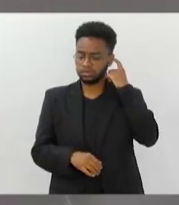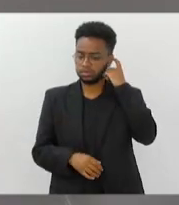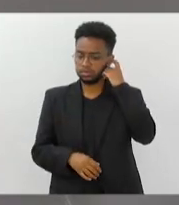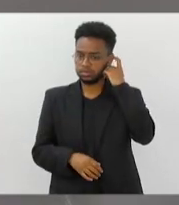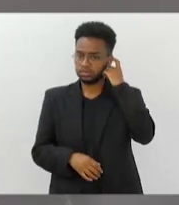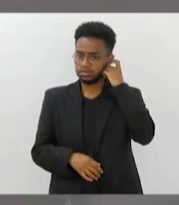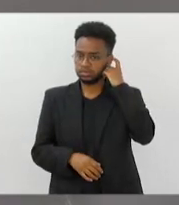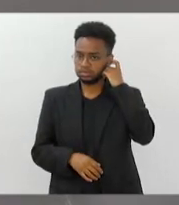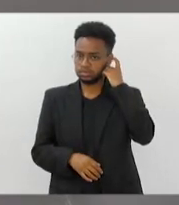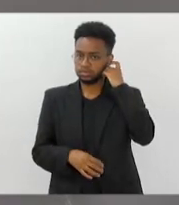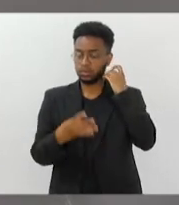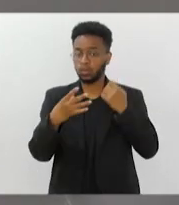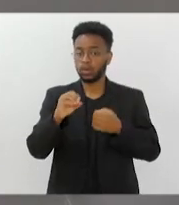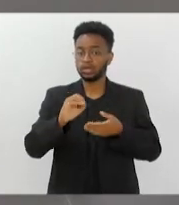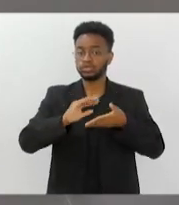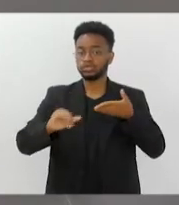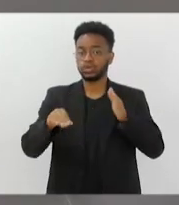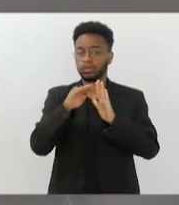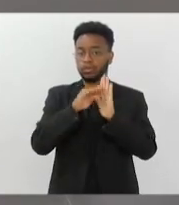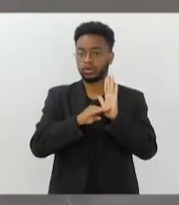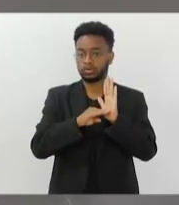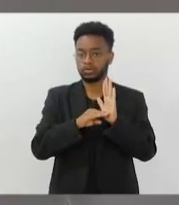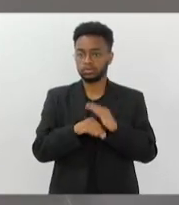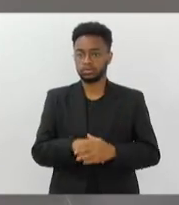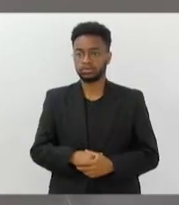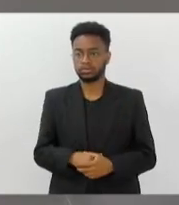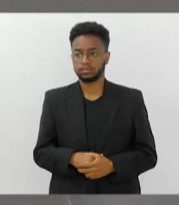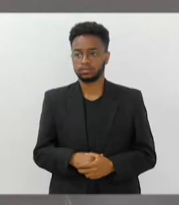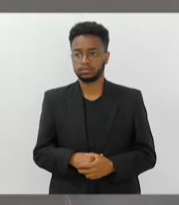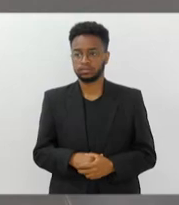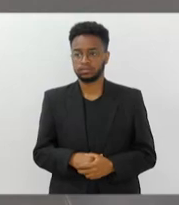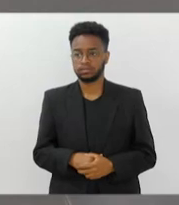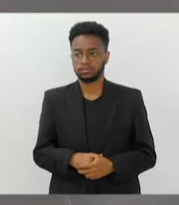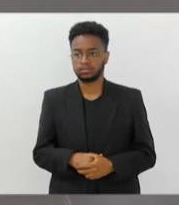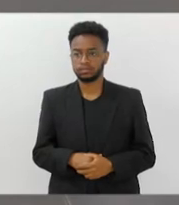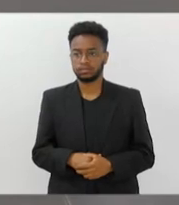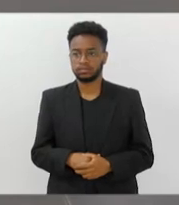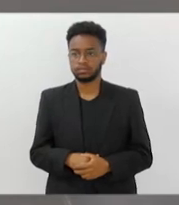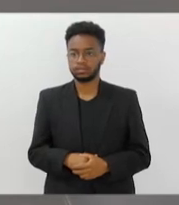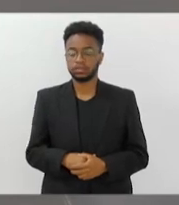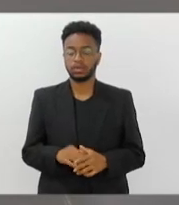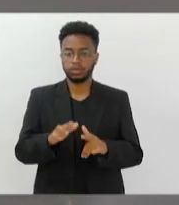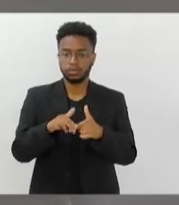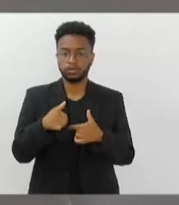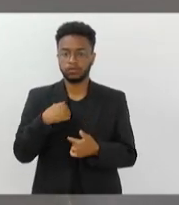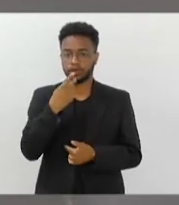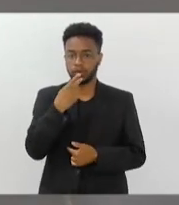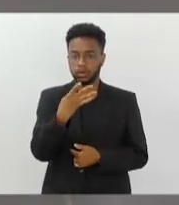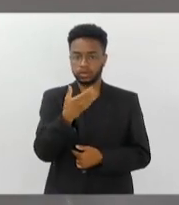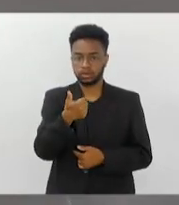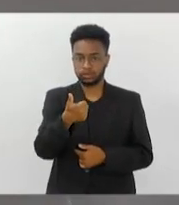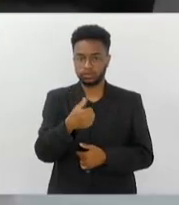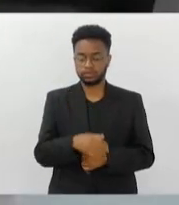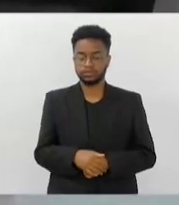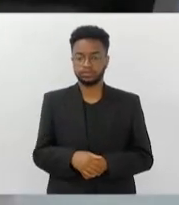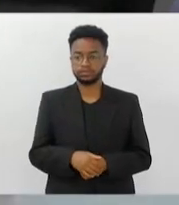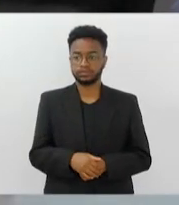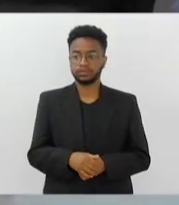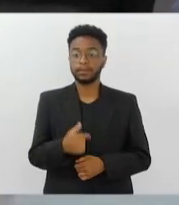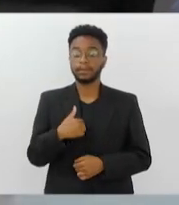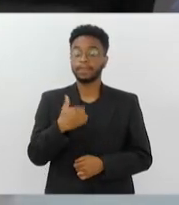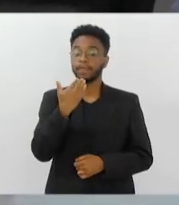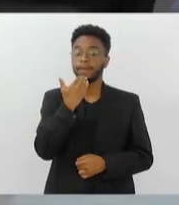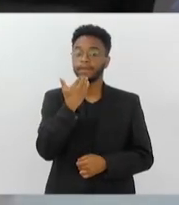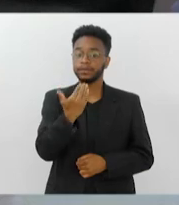Foi retirado. Né? Ah, foi retirado. Estou começando o 41. Deputado Serafini. Presidente, eu gostaria de